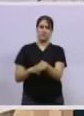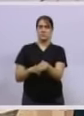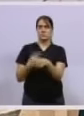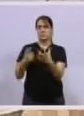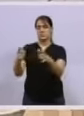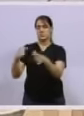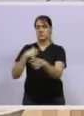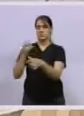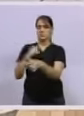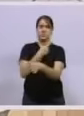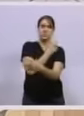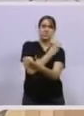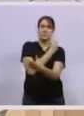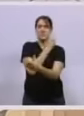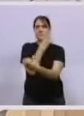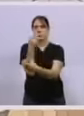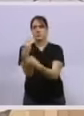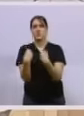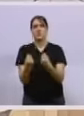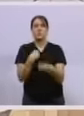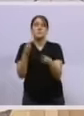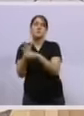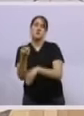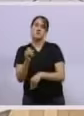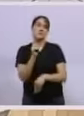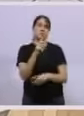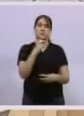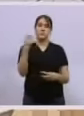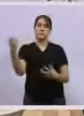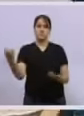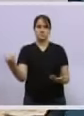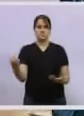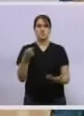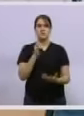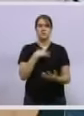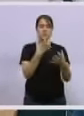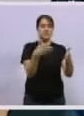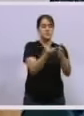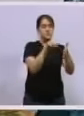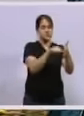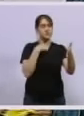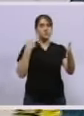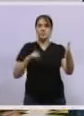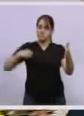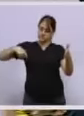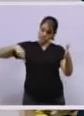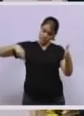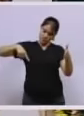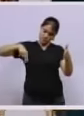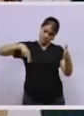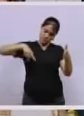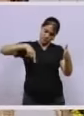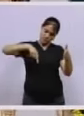lugares, se eu não passar pelo processo de ter que ir? Não se chega a lugar nenhum se a gente não dá o primeiro passo. Se tem que